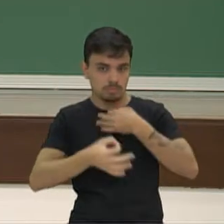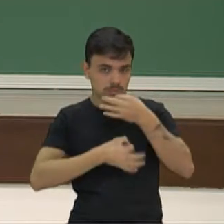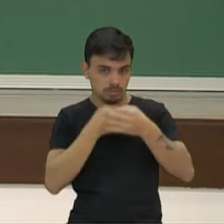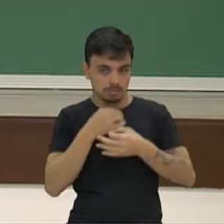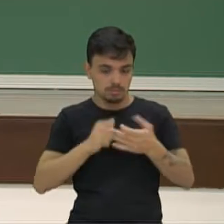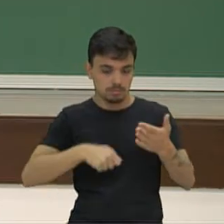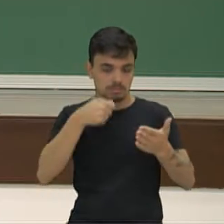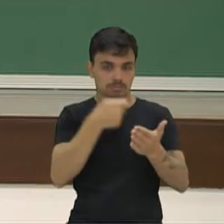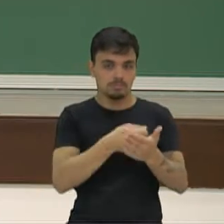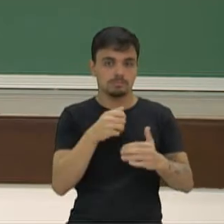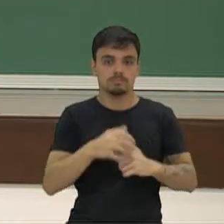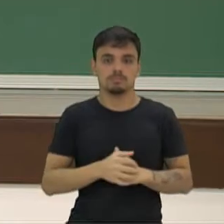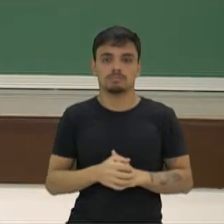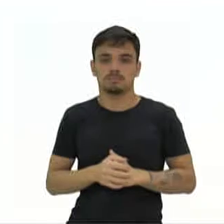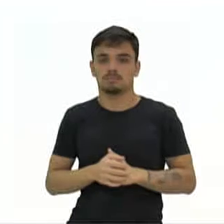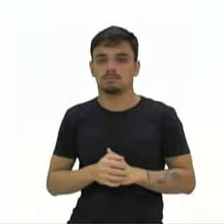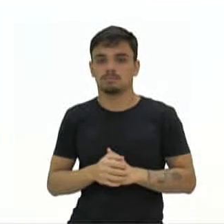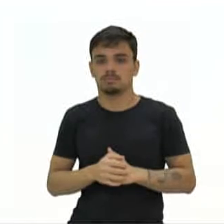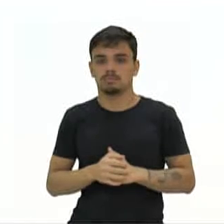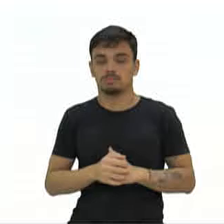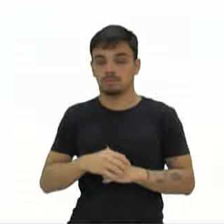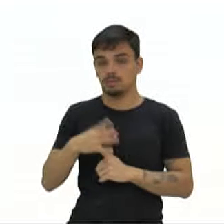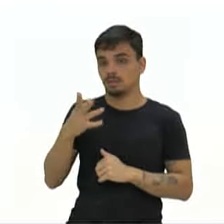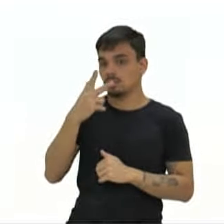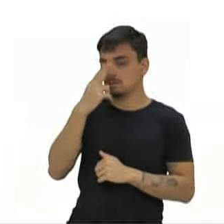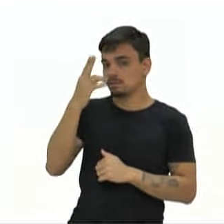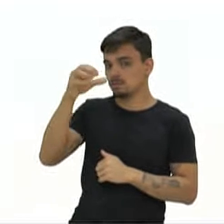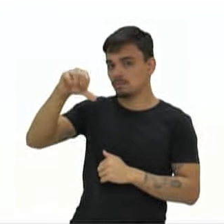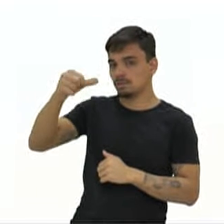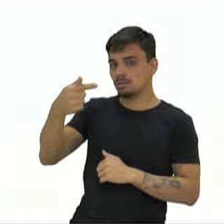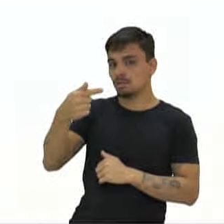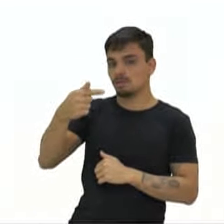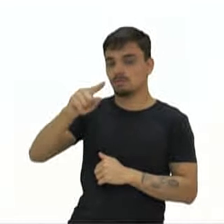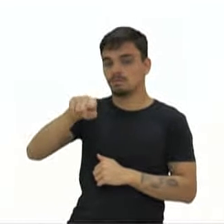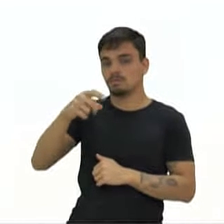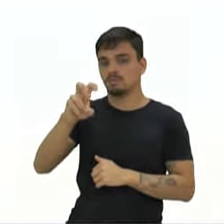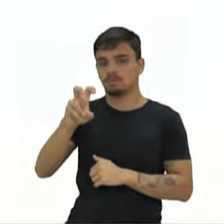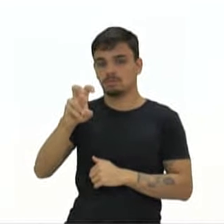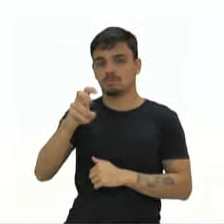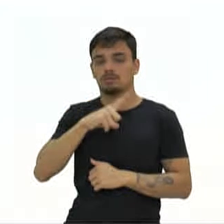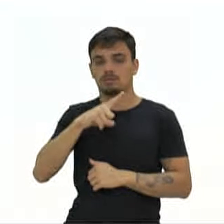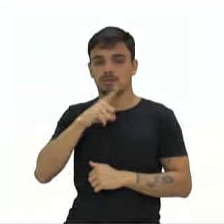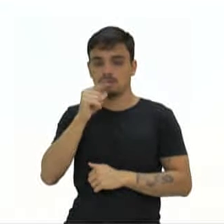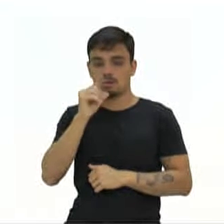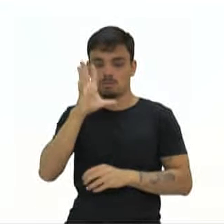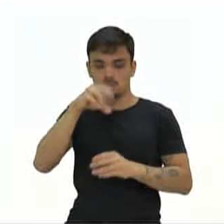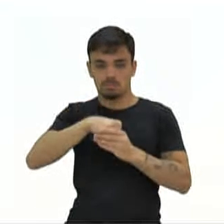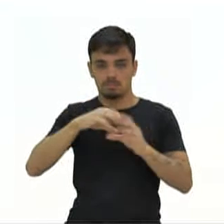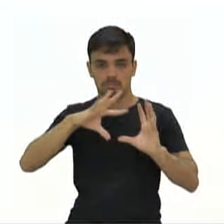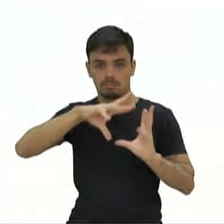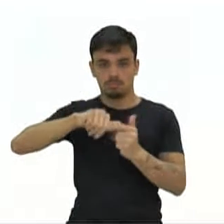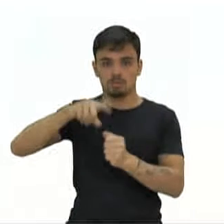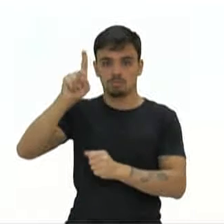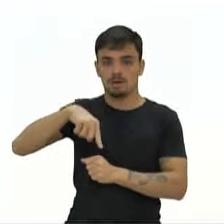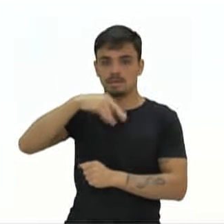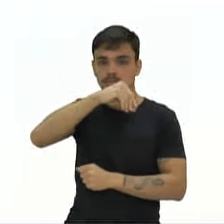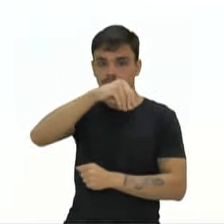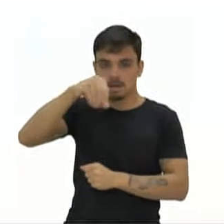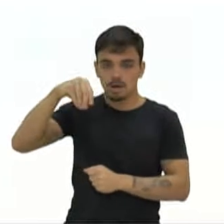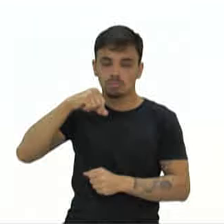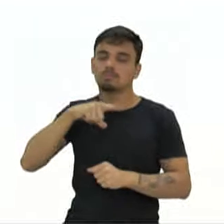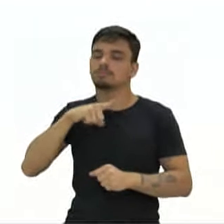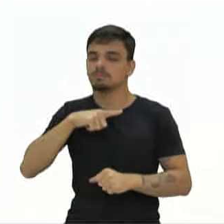autoridade. Então, segundo a Ana, estima-se que 97,5% da água existente no mundo é salgada, como você viu no gráfico